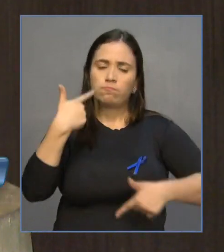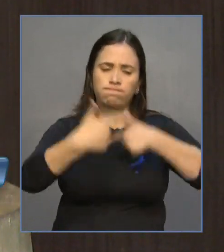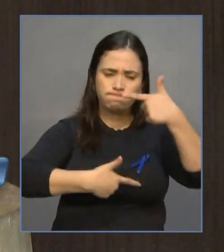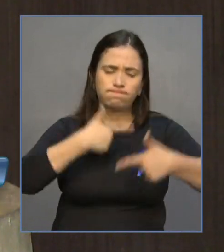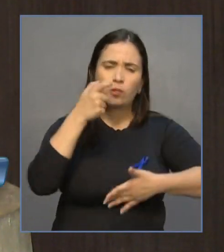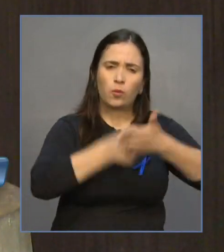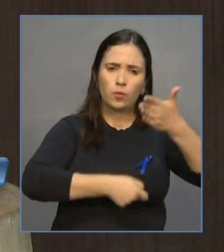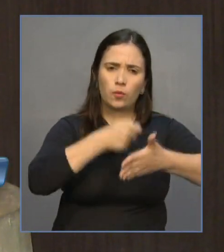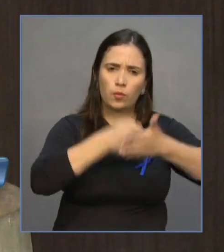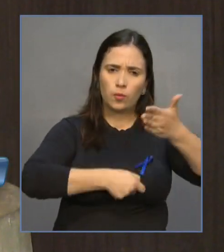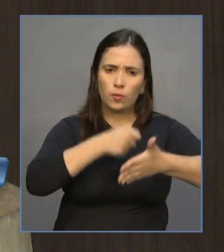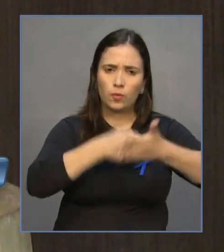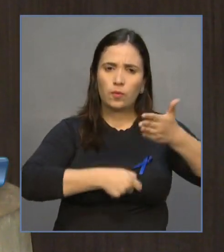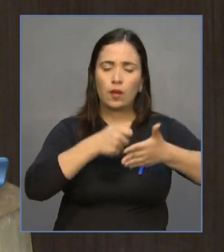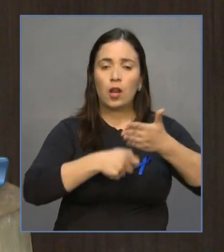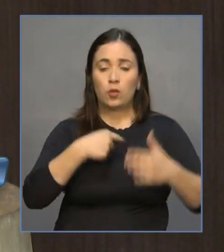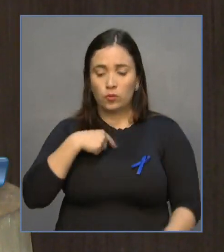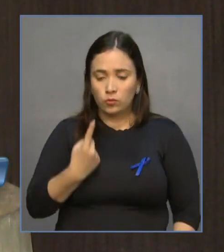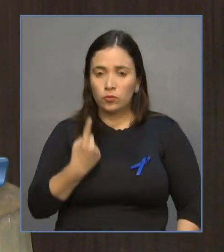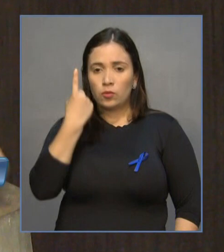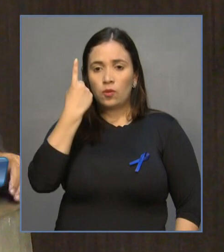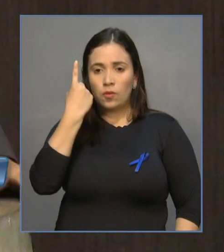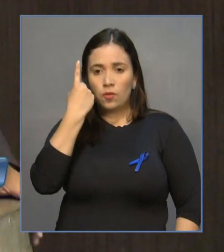parte. De forma minoritária.